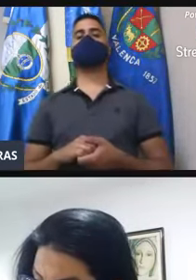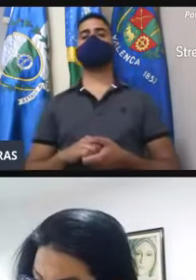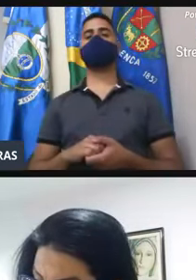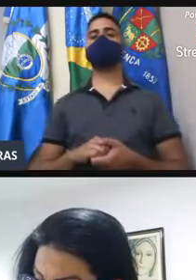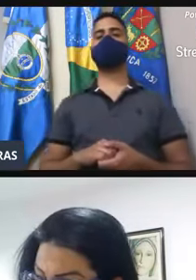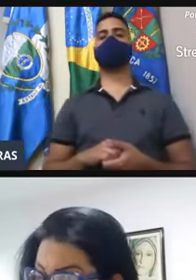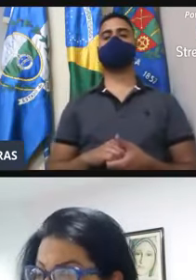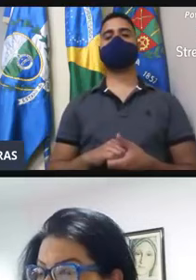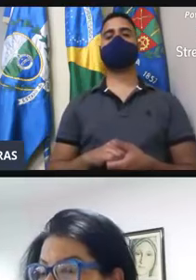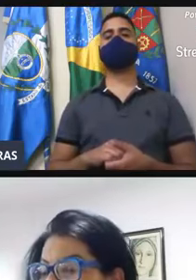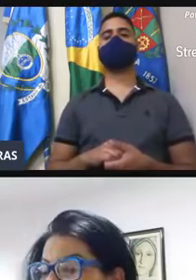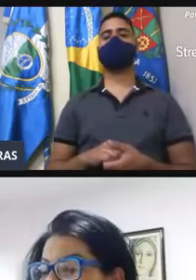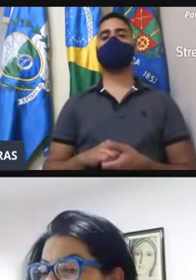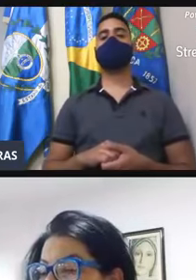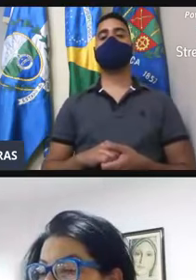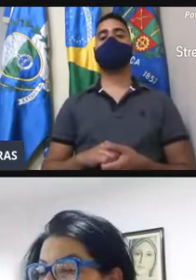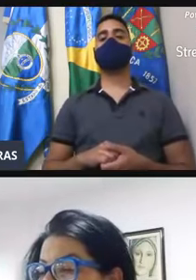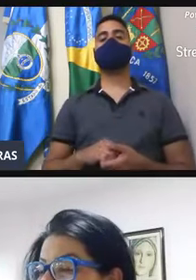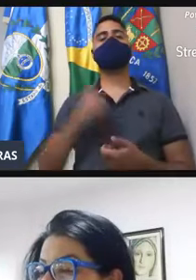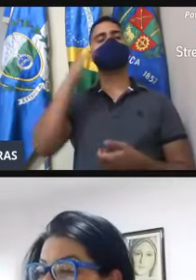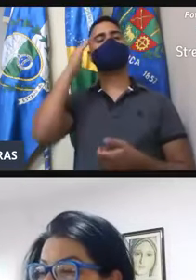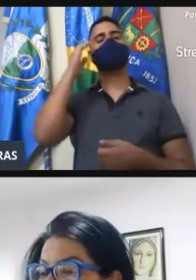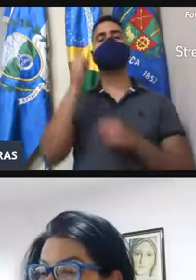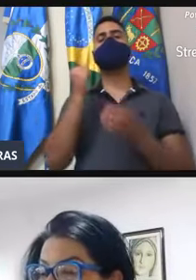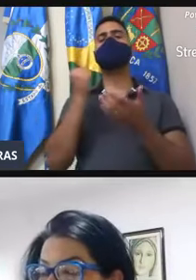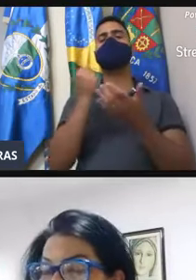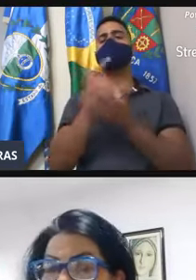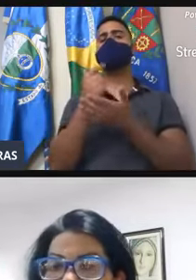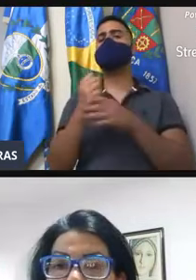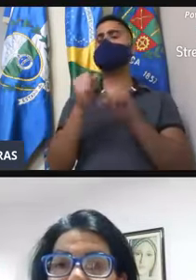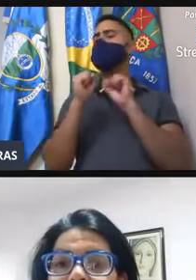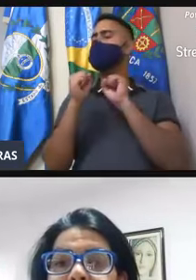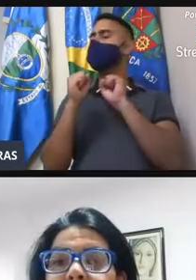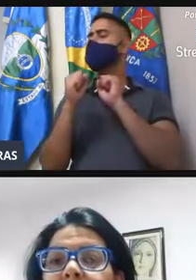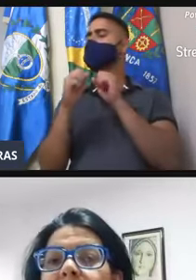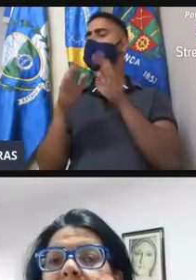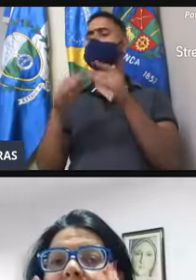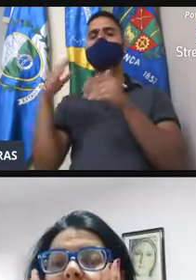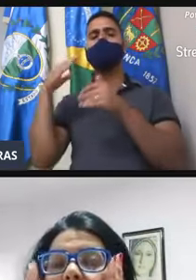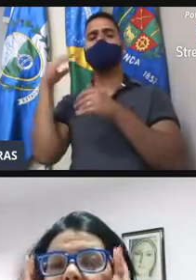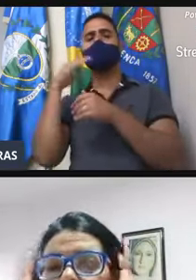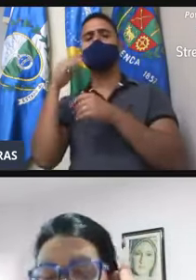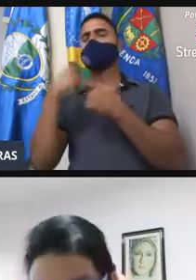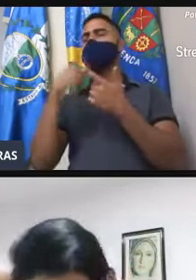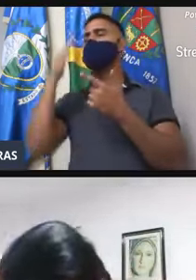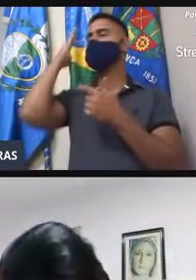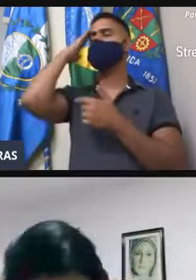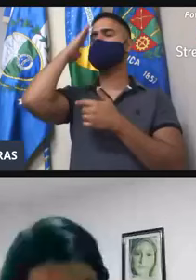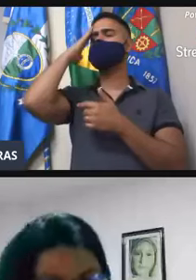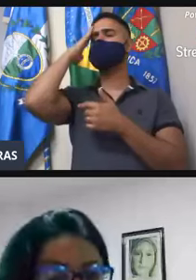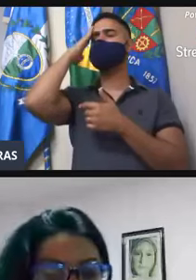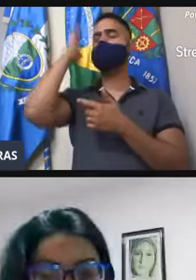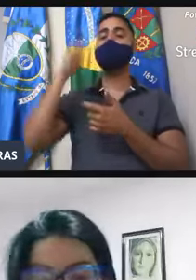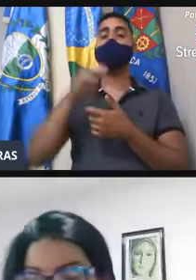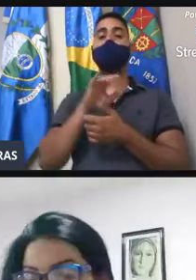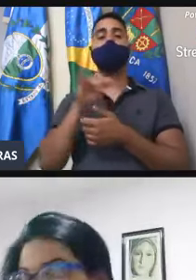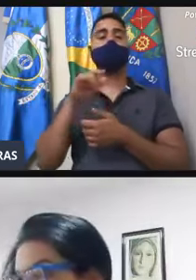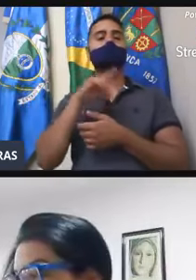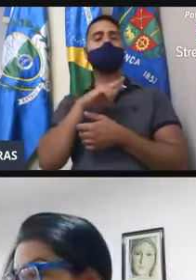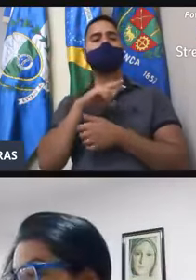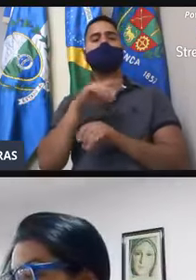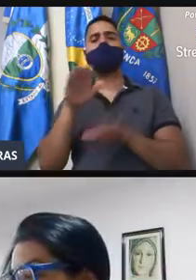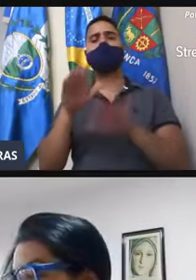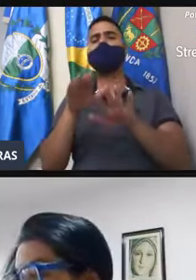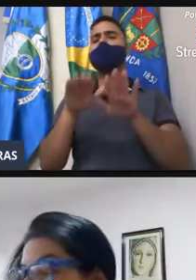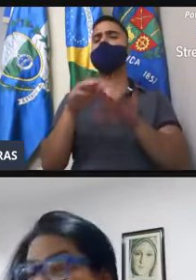entende que essa compra poderia ser imediata. Porque a senhora pensa bem, se já tem, eu acho que uns